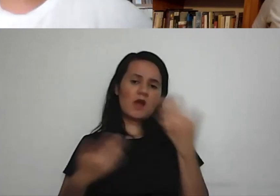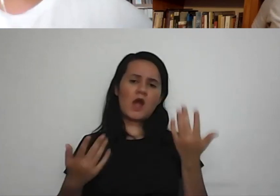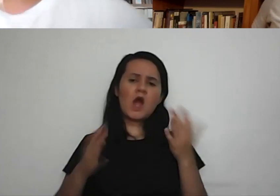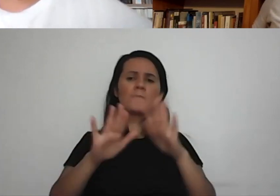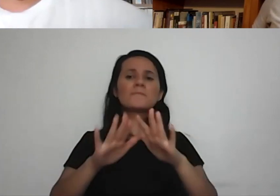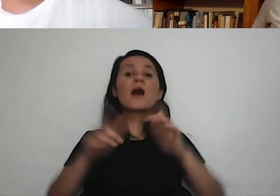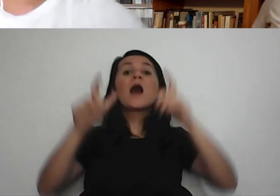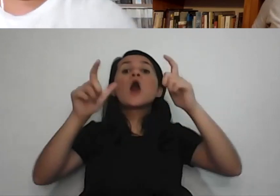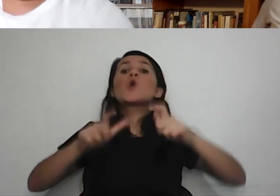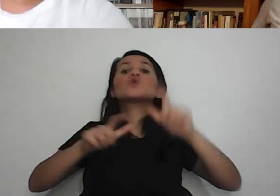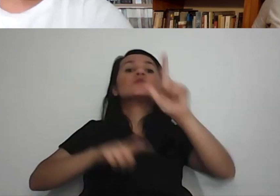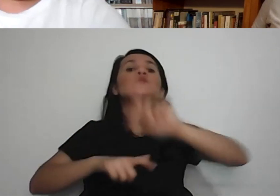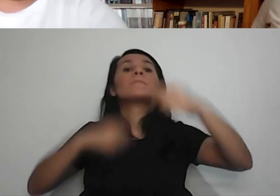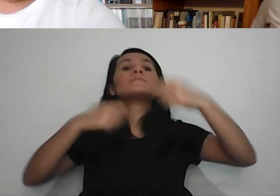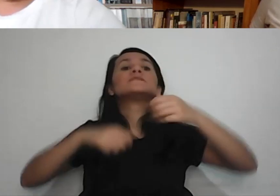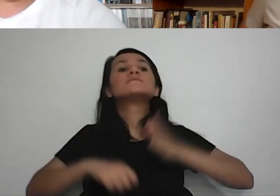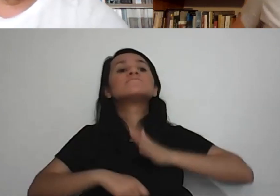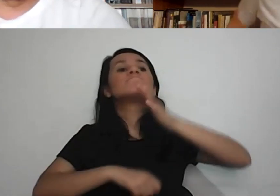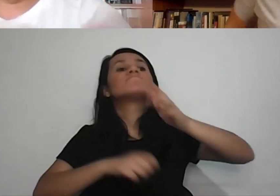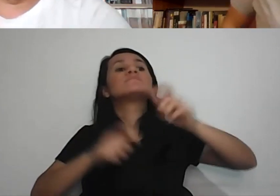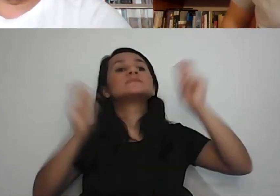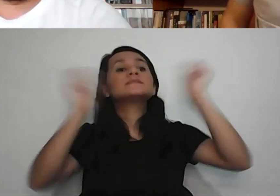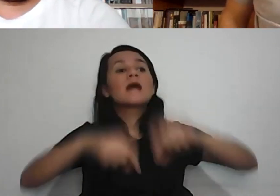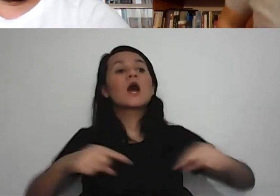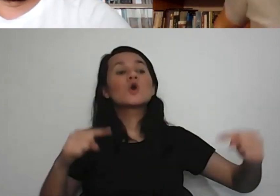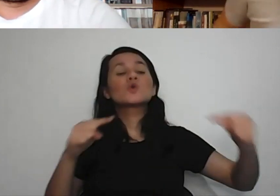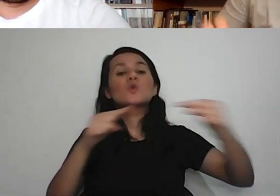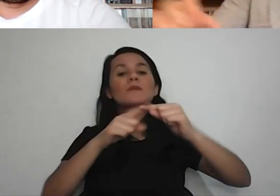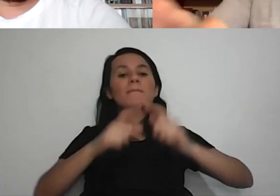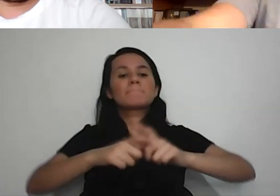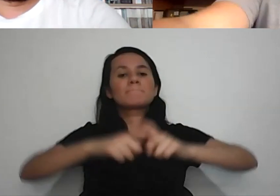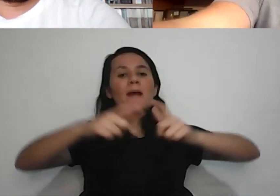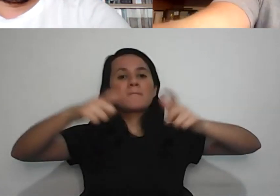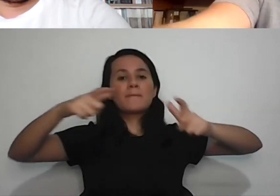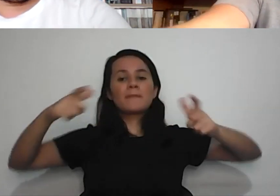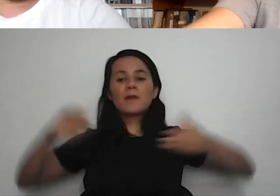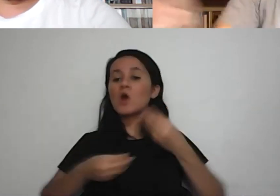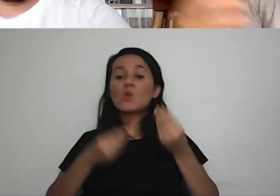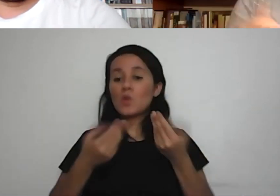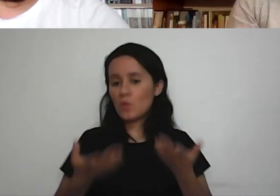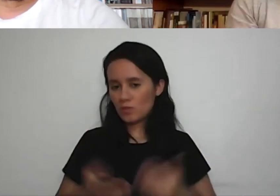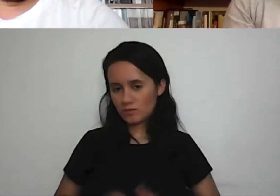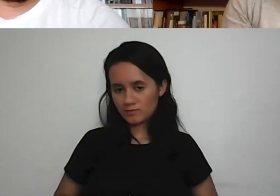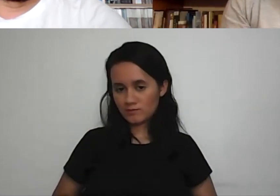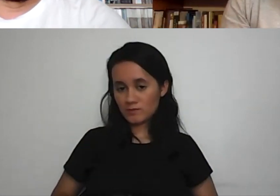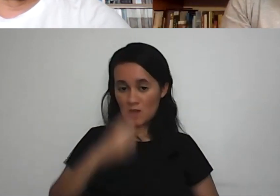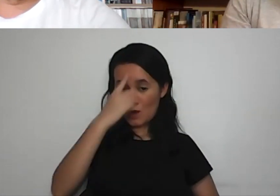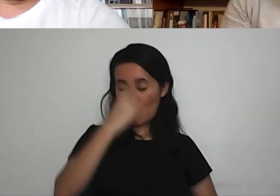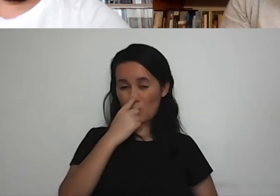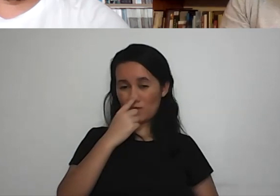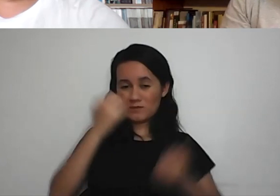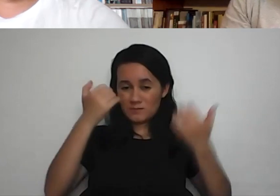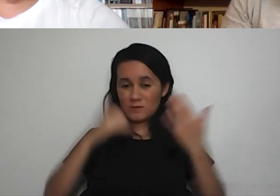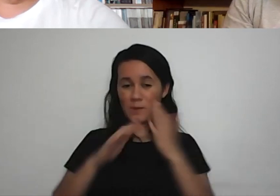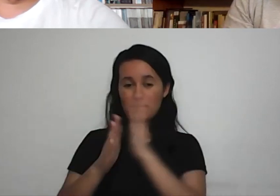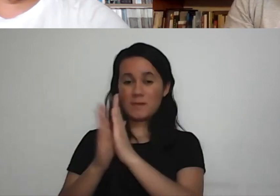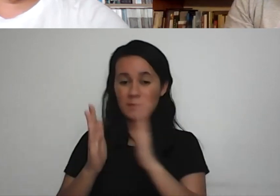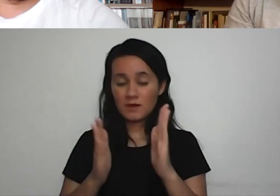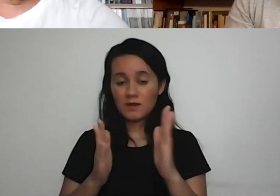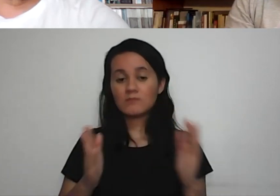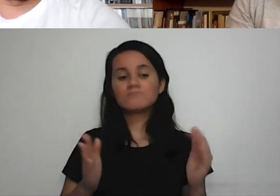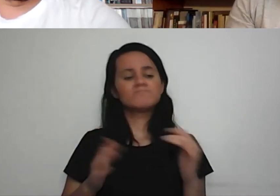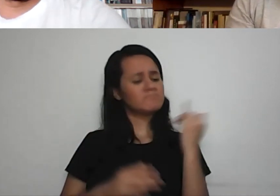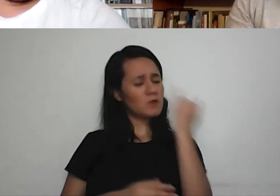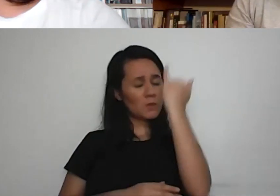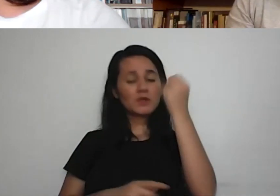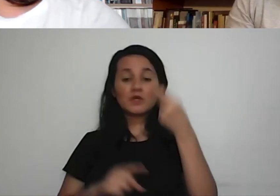a literatura deveria chegar para ela, de fato, se multiplicar, né? E esse perfil, né, do bibliotecário, eu acho que é